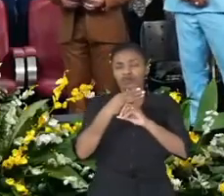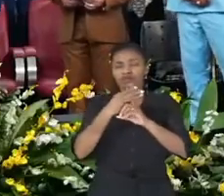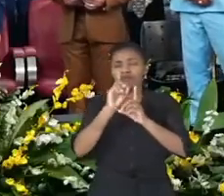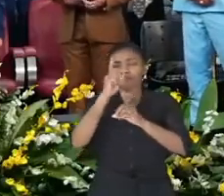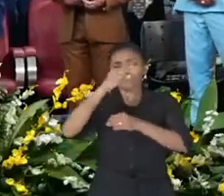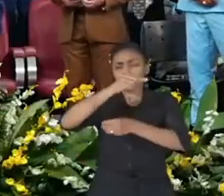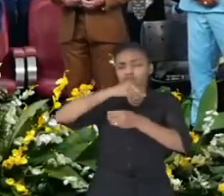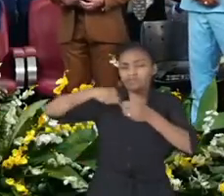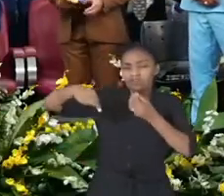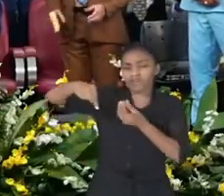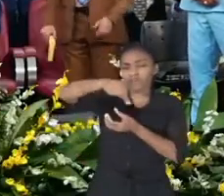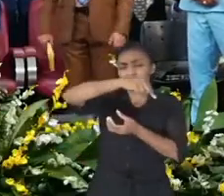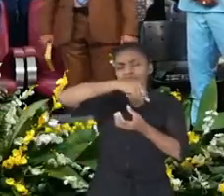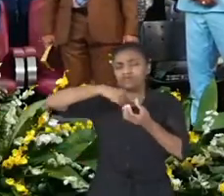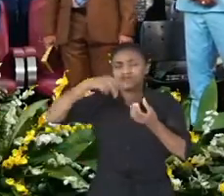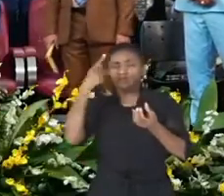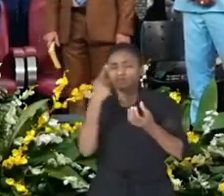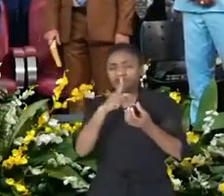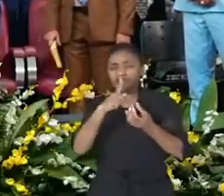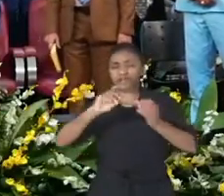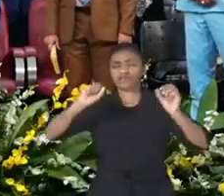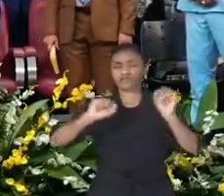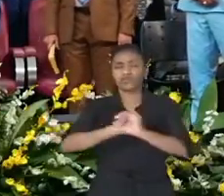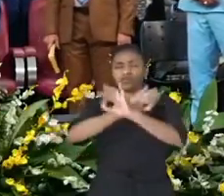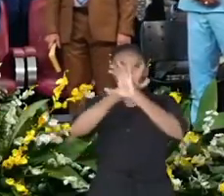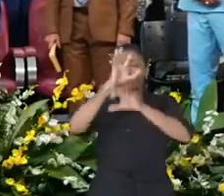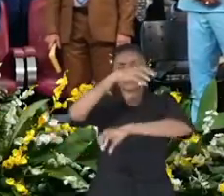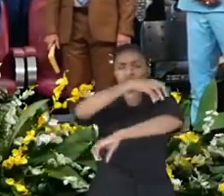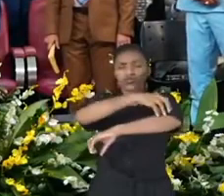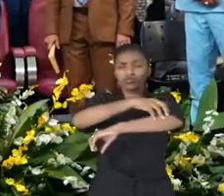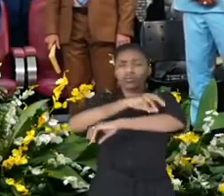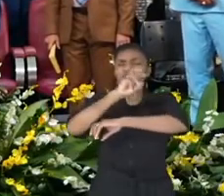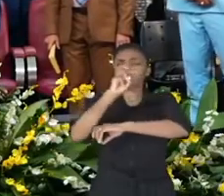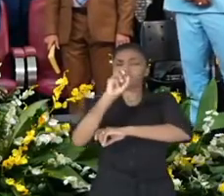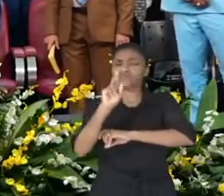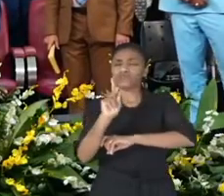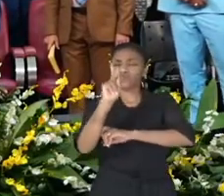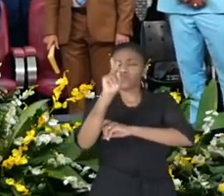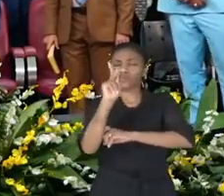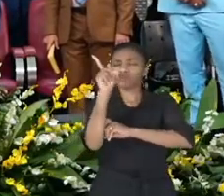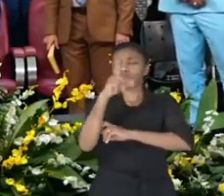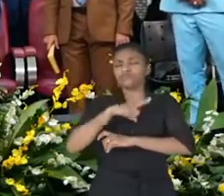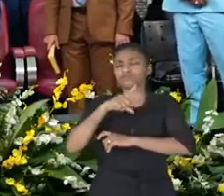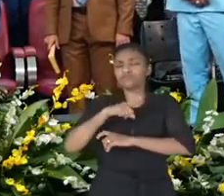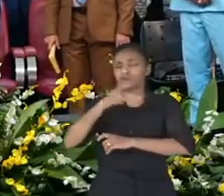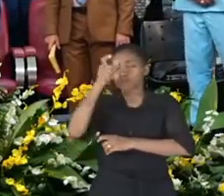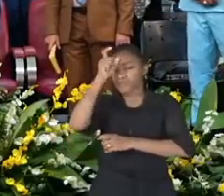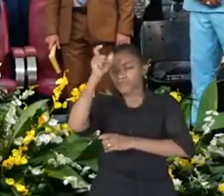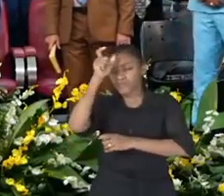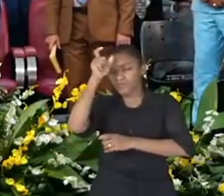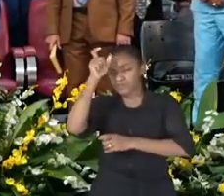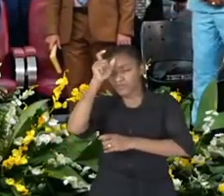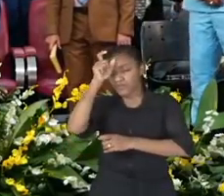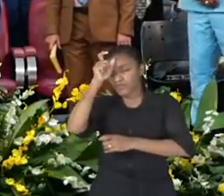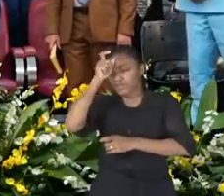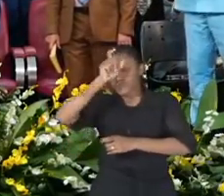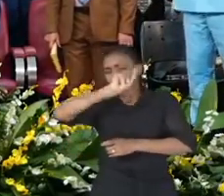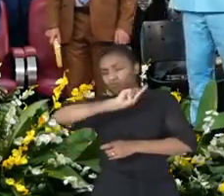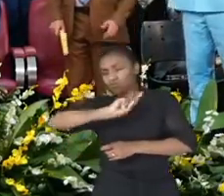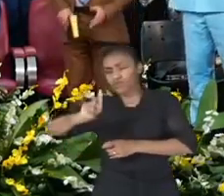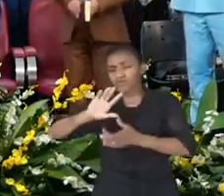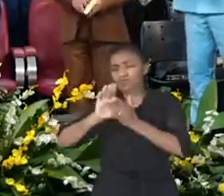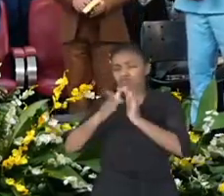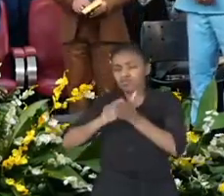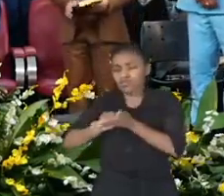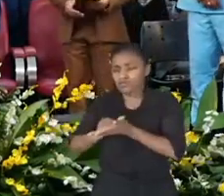este ginásio com a sua glória, e num raio de 5 quilômetros, onde houver um demônio alojado, eu dou a esses